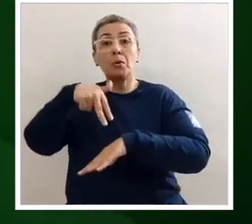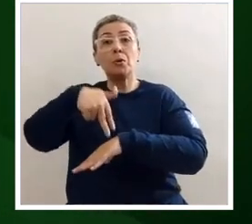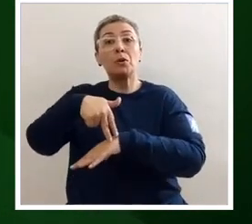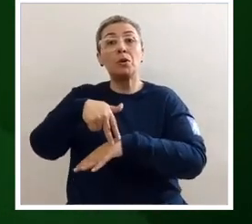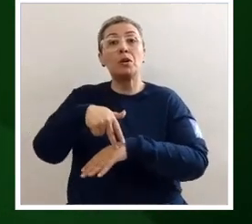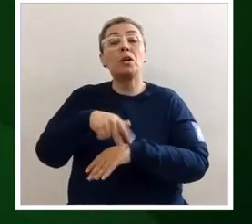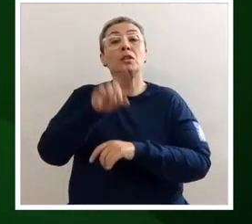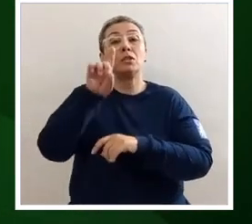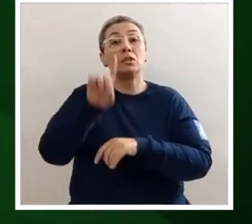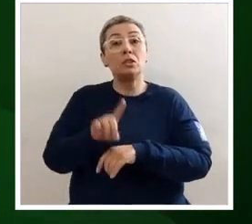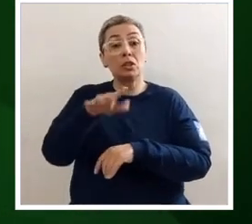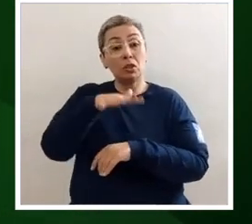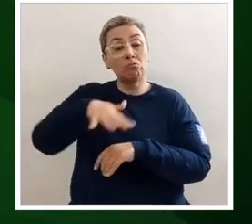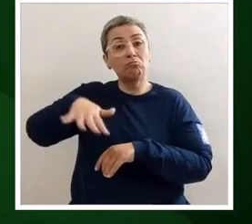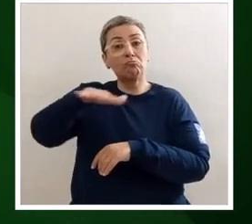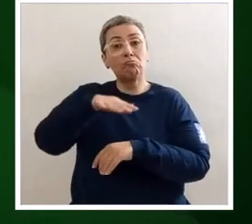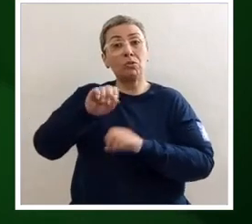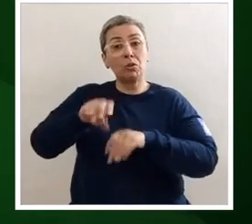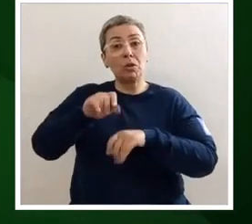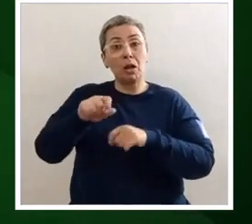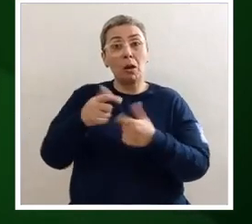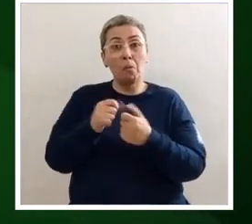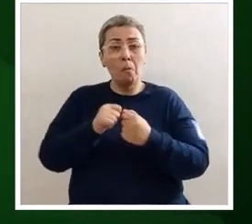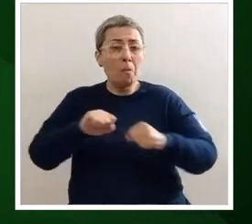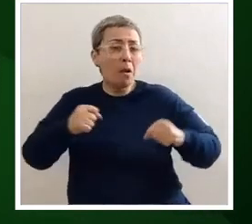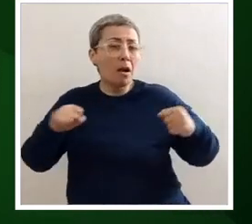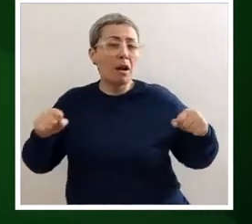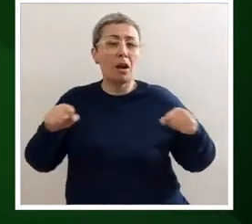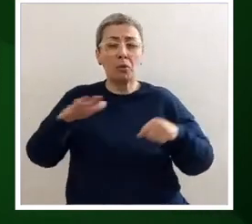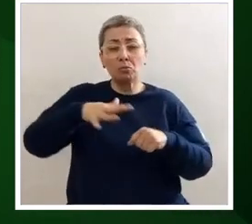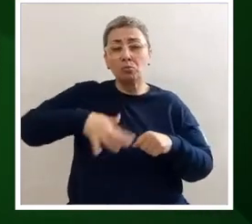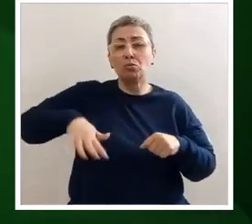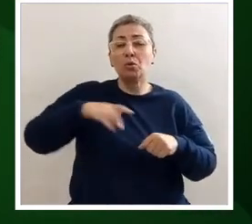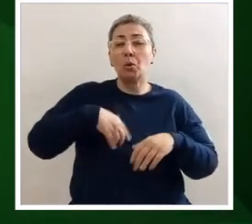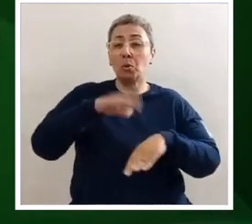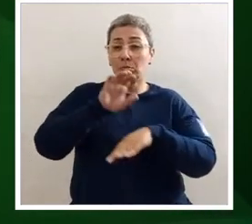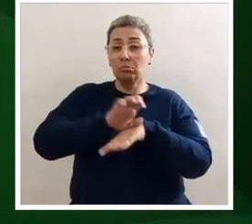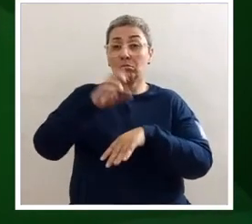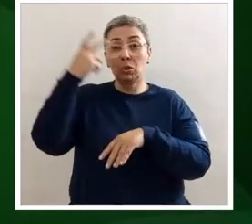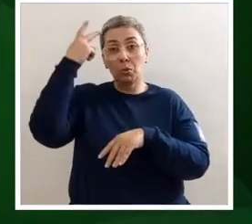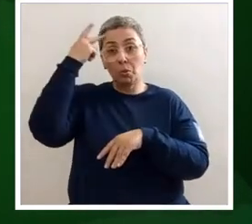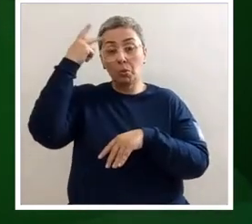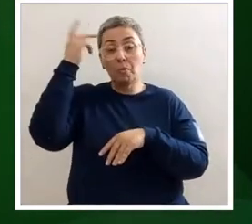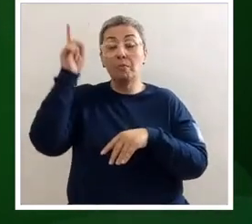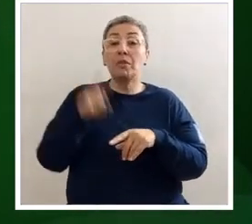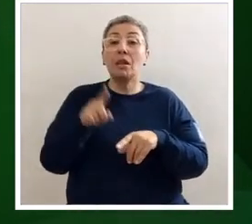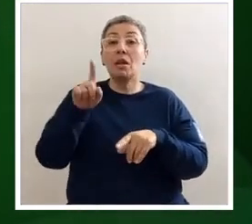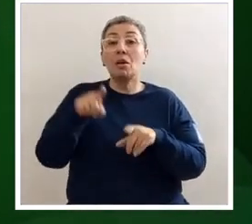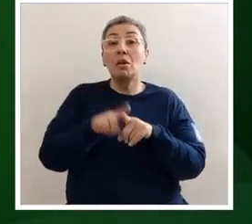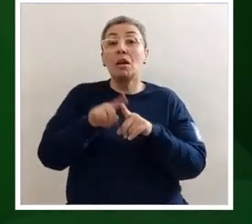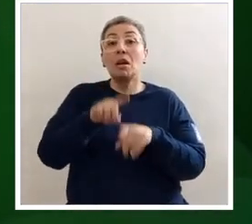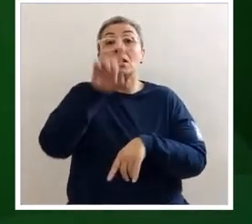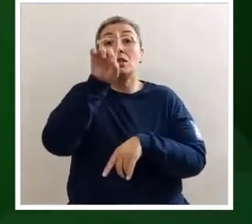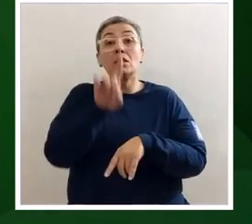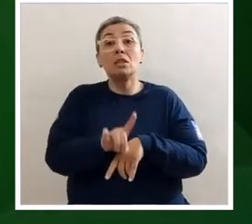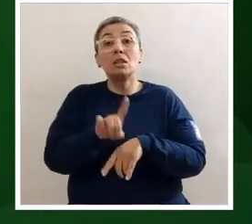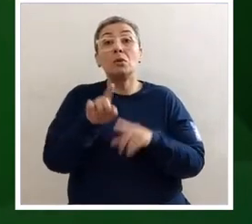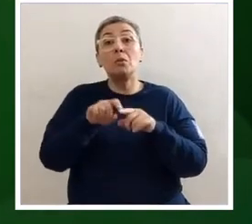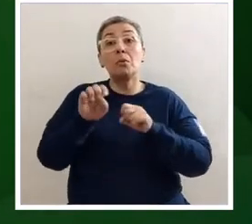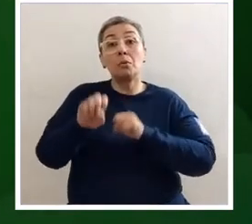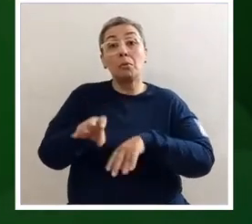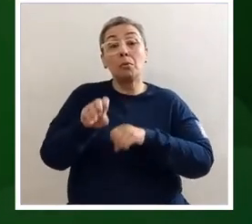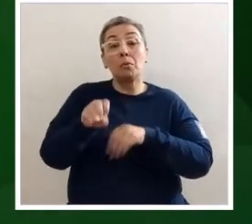Regional de ensino de uma das maiores regiões educacionais do Estado de São Paulo né que é a diretoria de